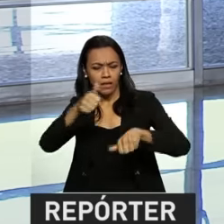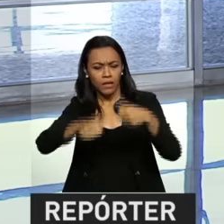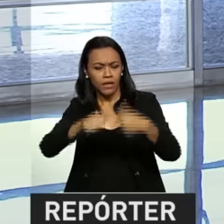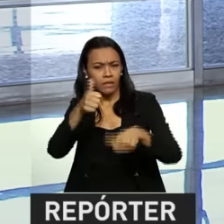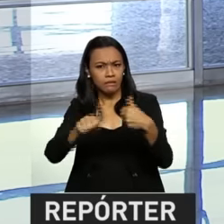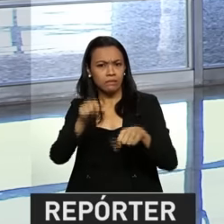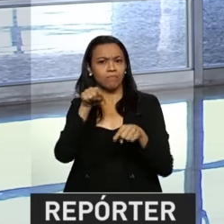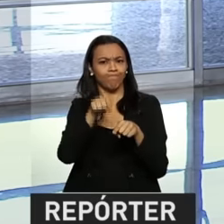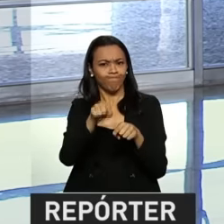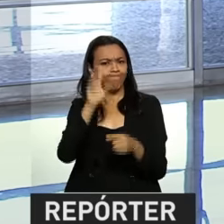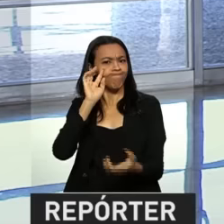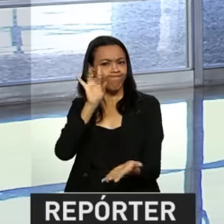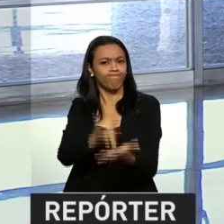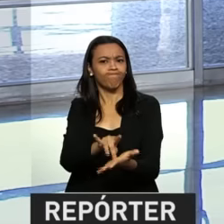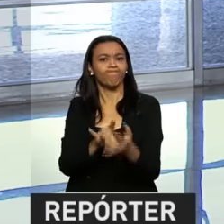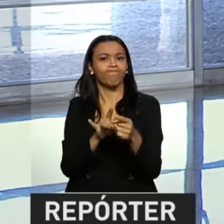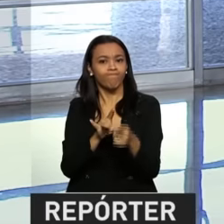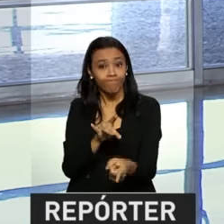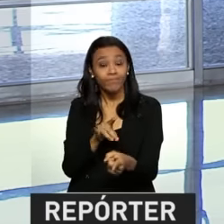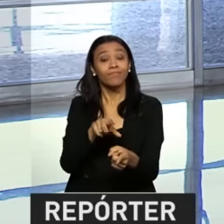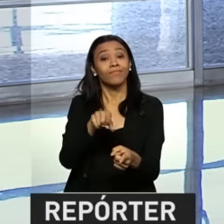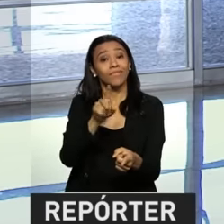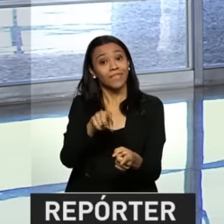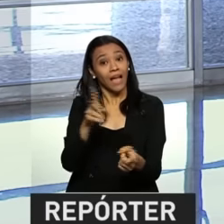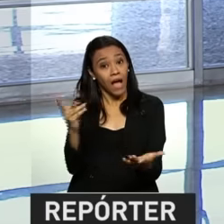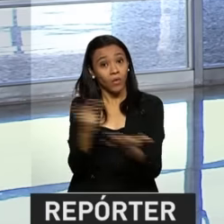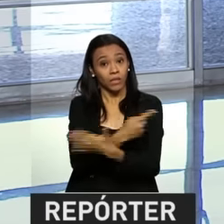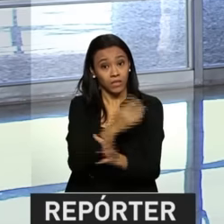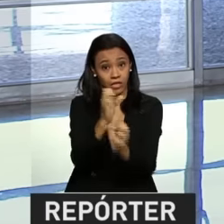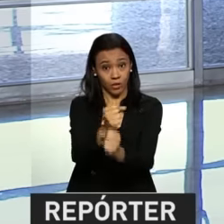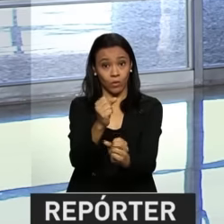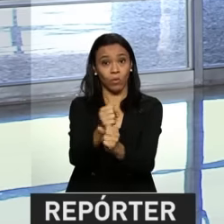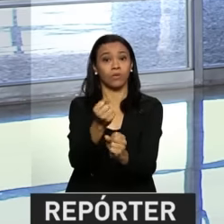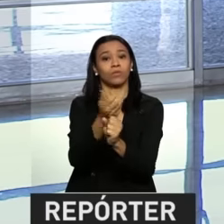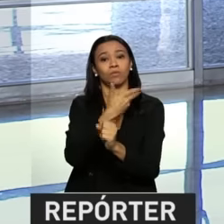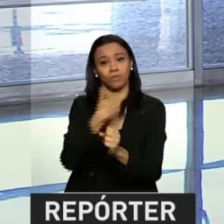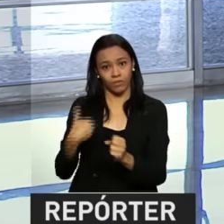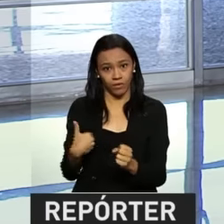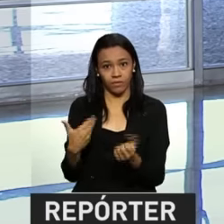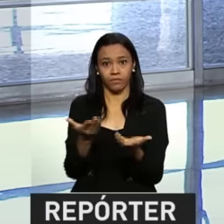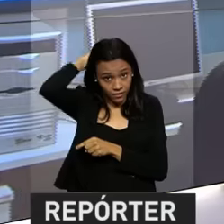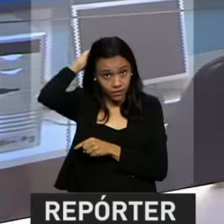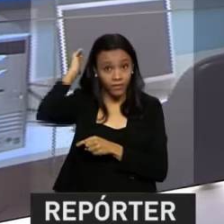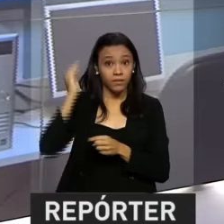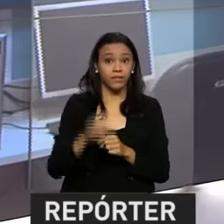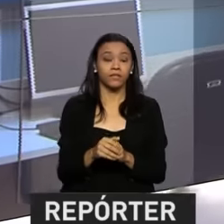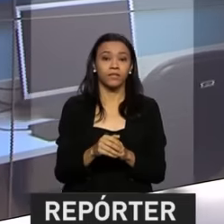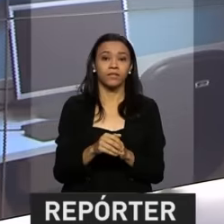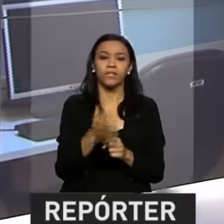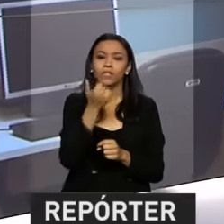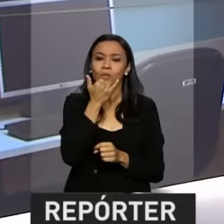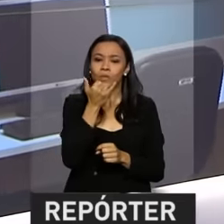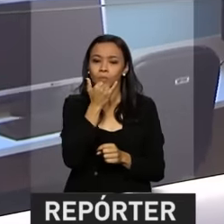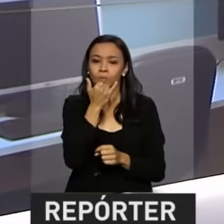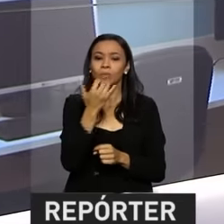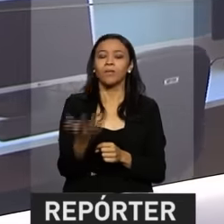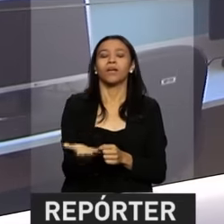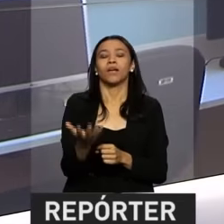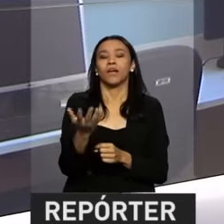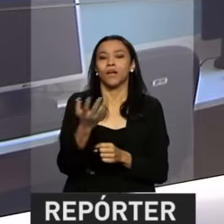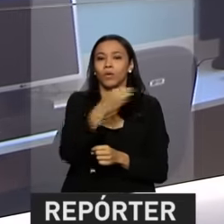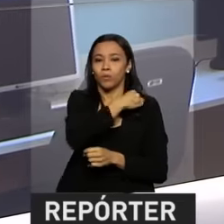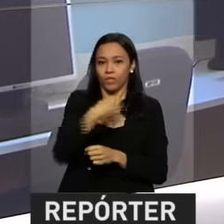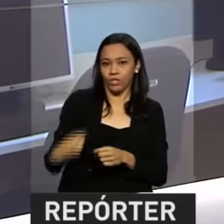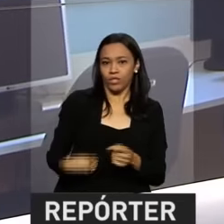considerada realista da situação das contas públicas do Brasil Renata Voltamos com você o ministro da Justiça